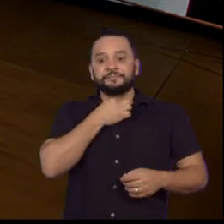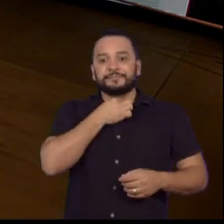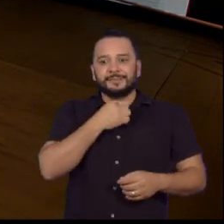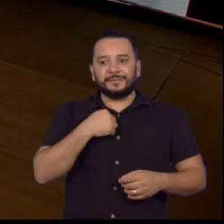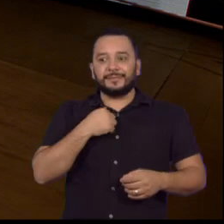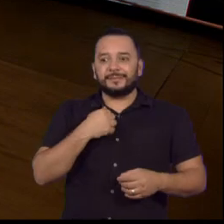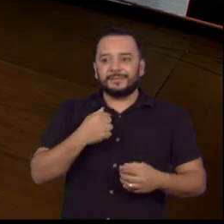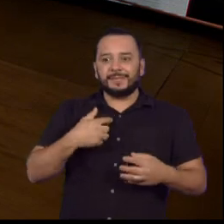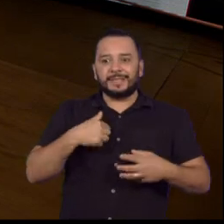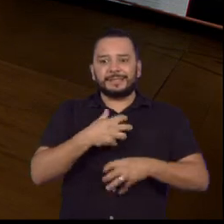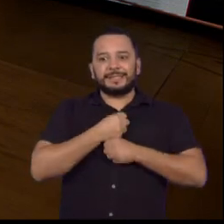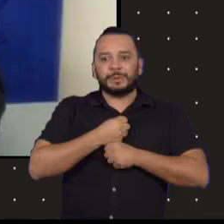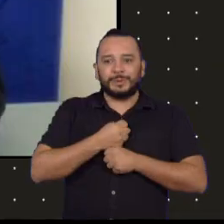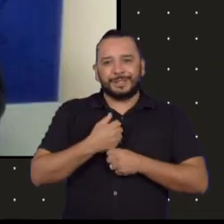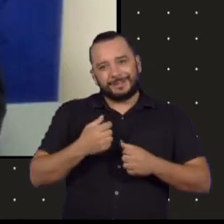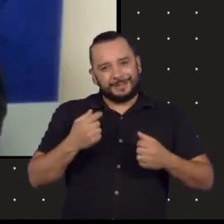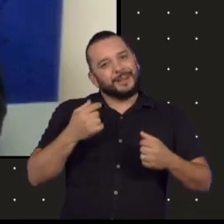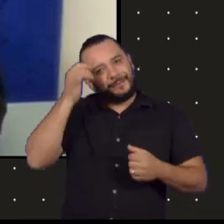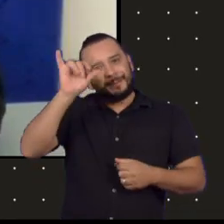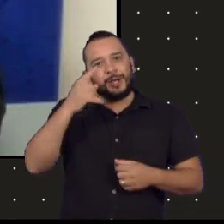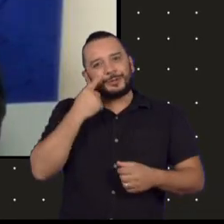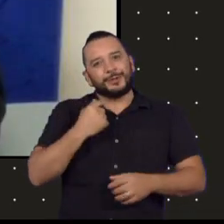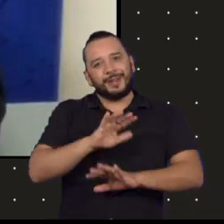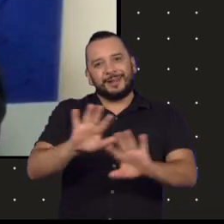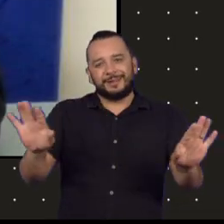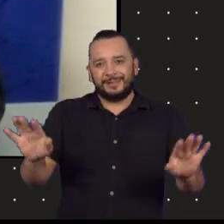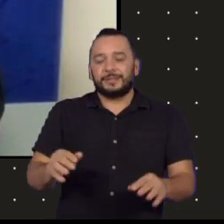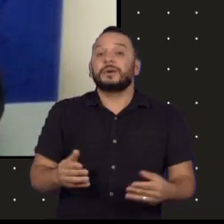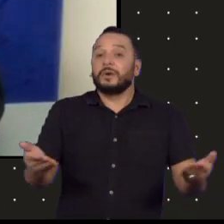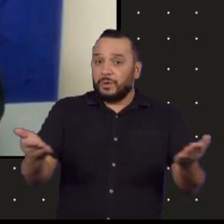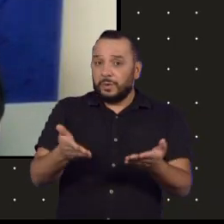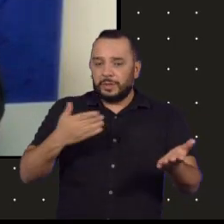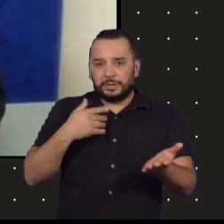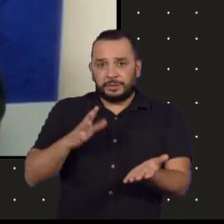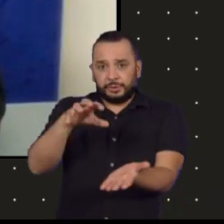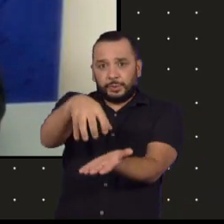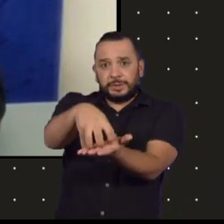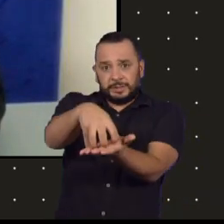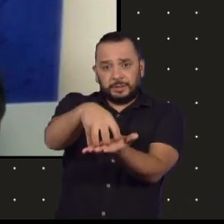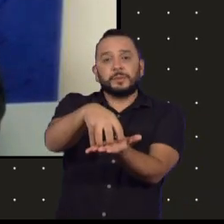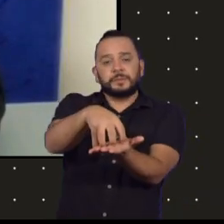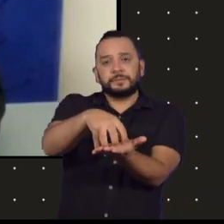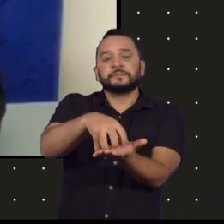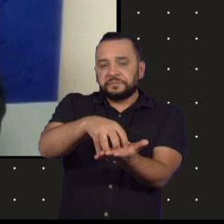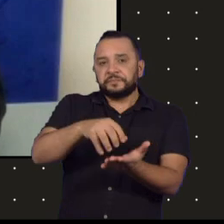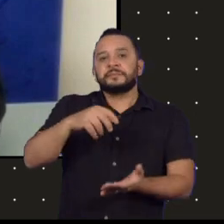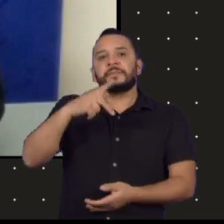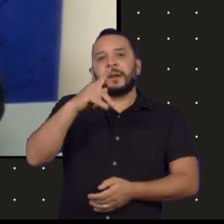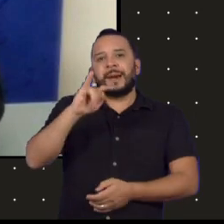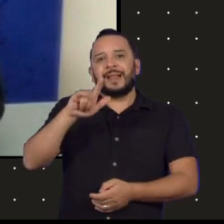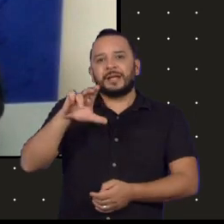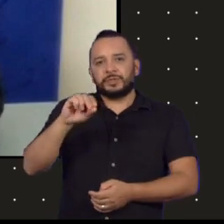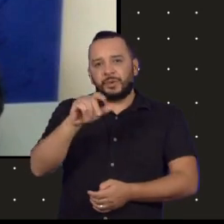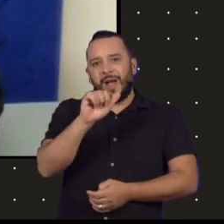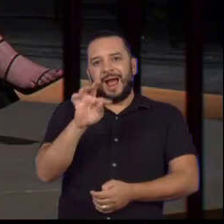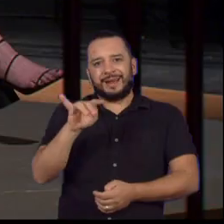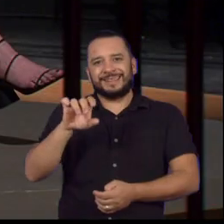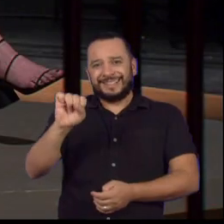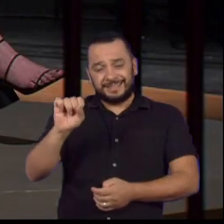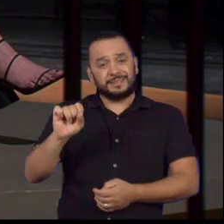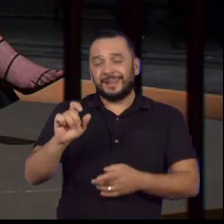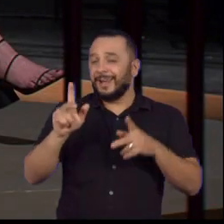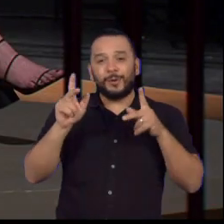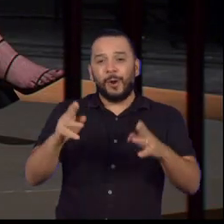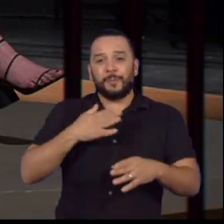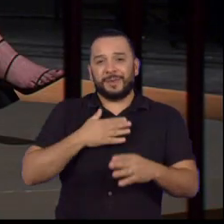segurando. Este lugar... que hoje é uma fundação, um Palácio das Artes, foi a minha casa, foi a minha segunda casa. Foi,